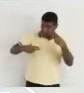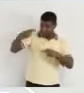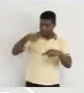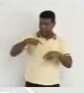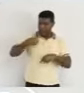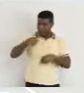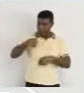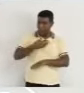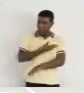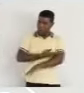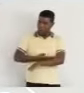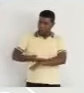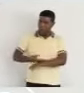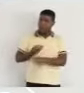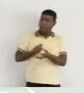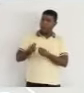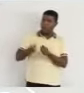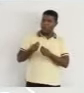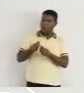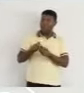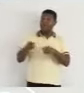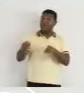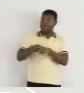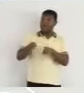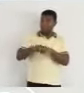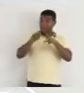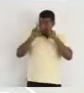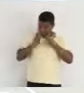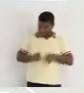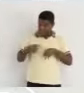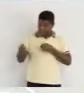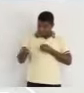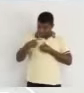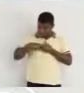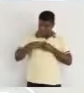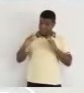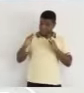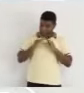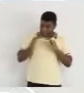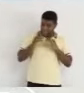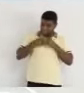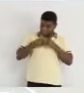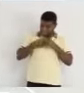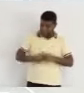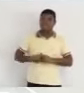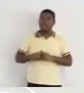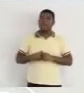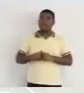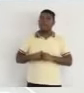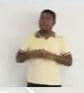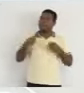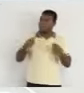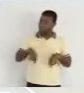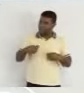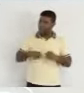possível, as pessoas devem começar a retornar às suas casas, a diminuir a mobilidade, diminuir a saída